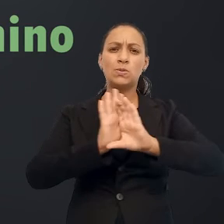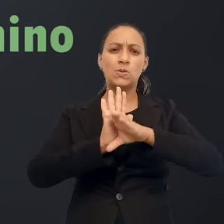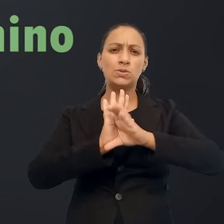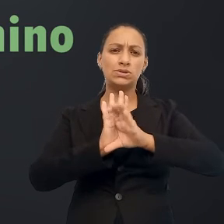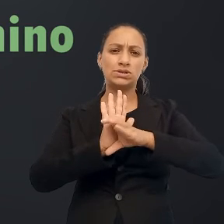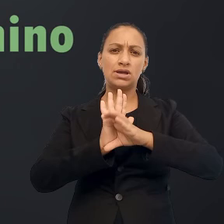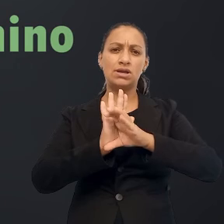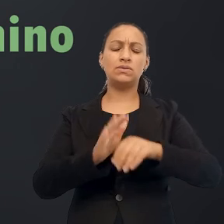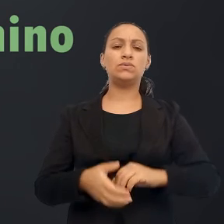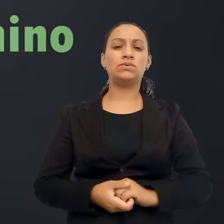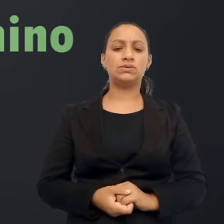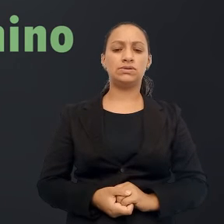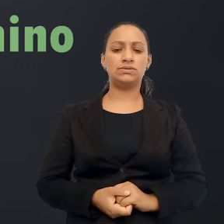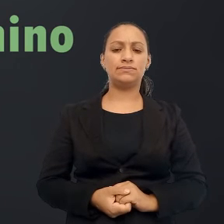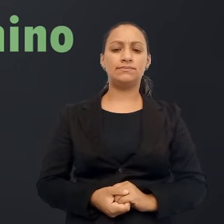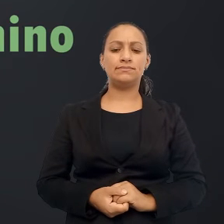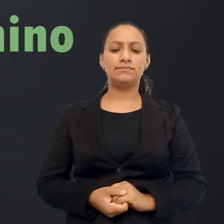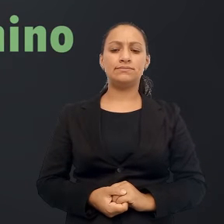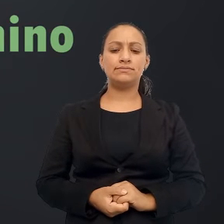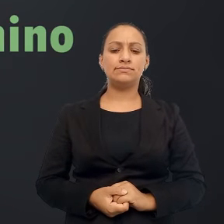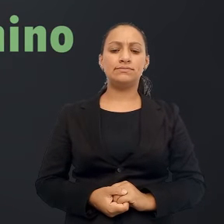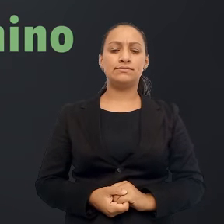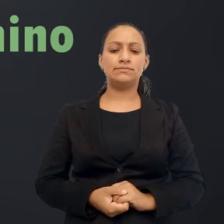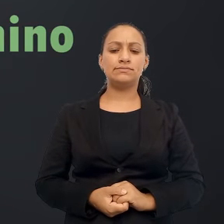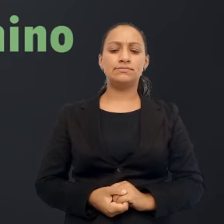conceitos de